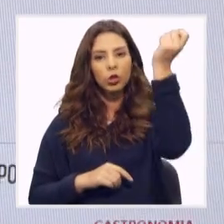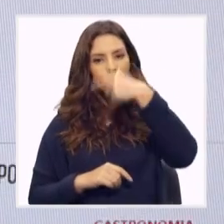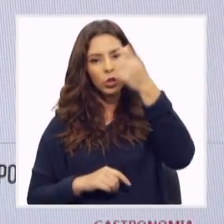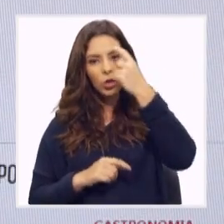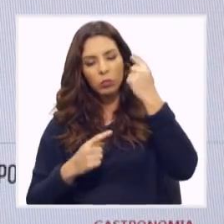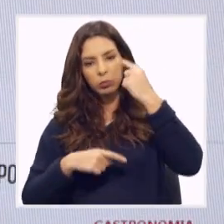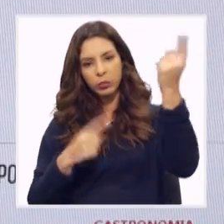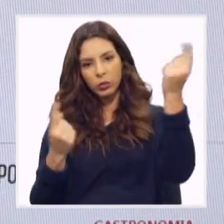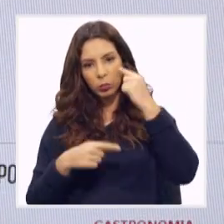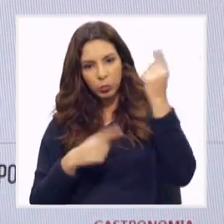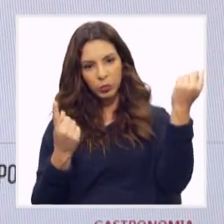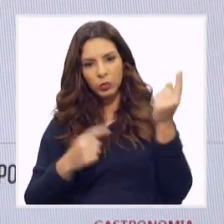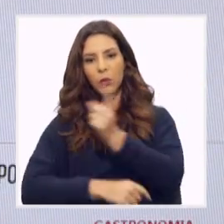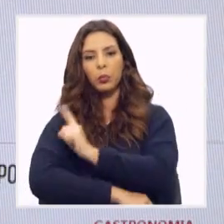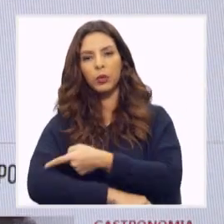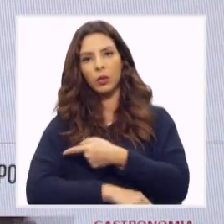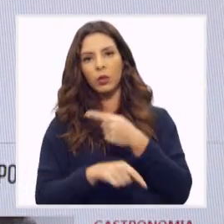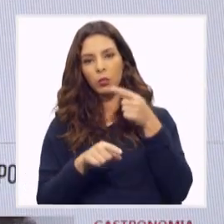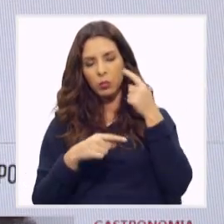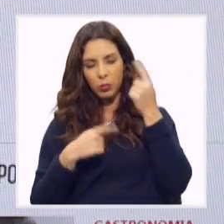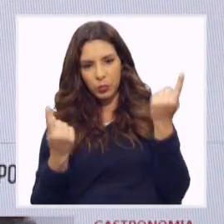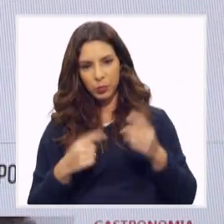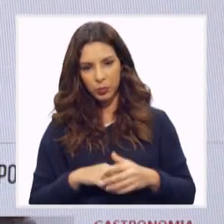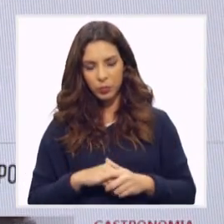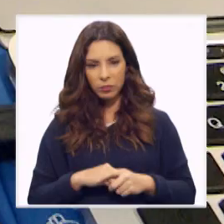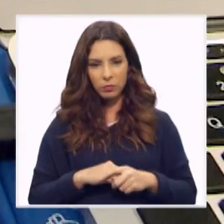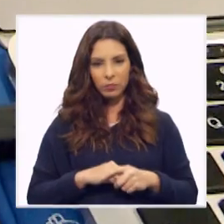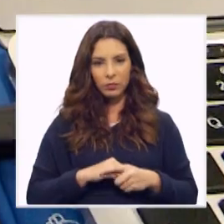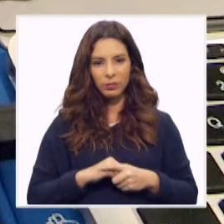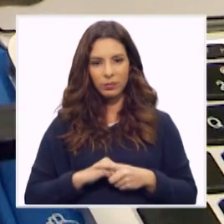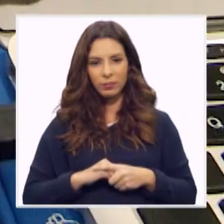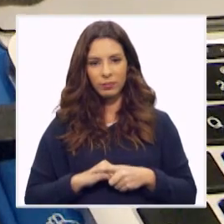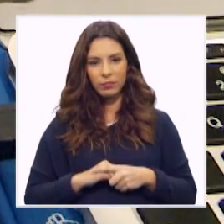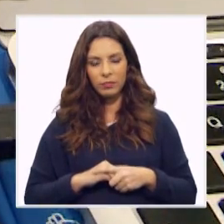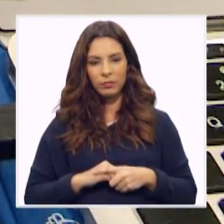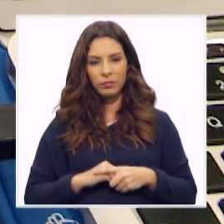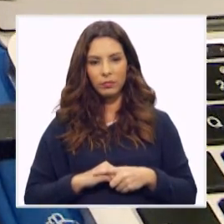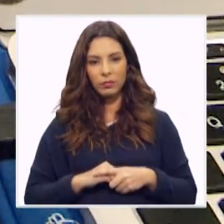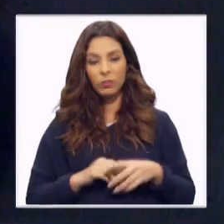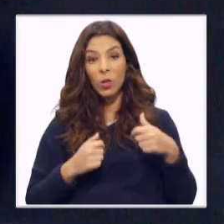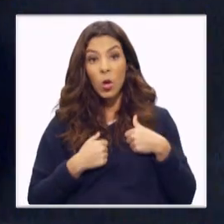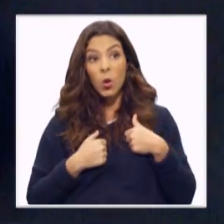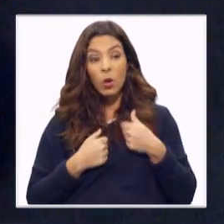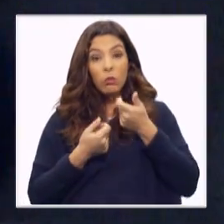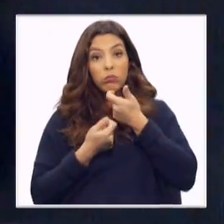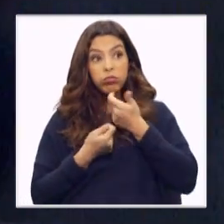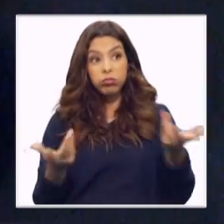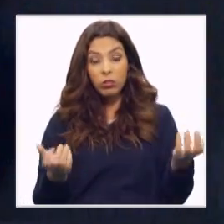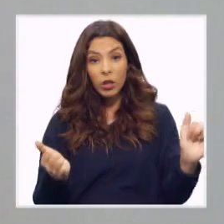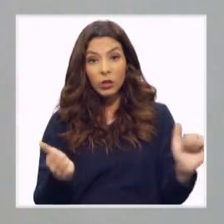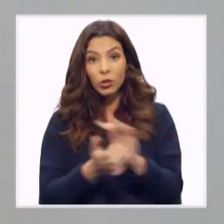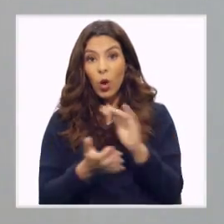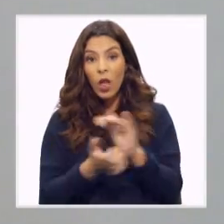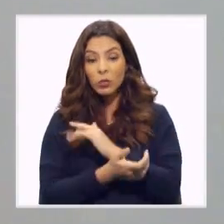trazemos as histórias. Poder Público. Está fixe. portanto, faço tudo o que pode haver